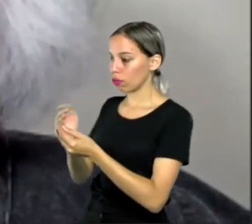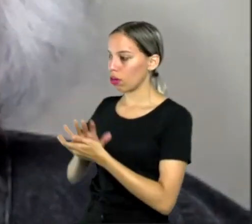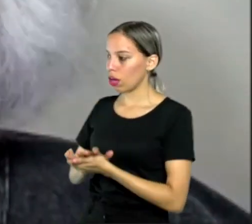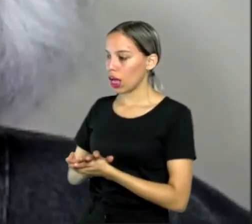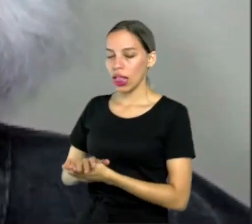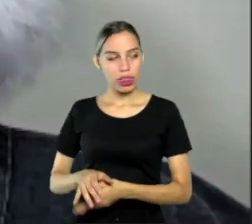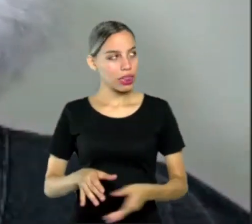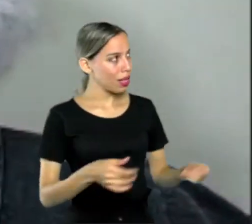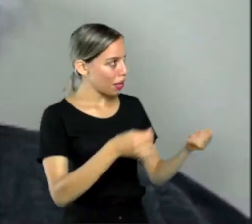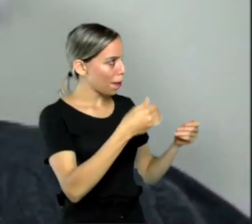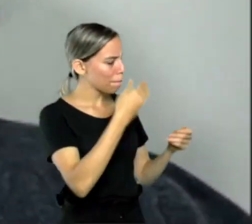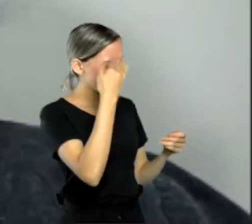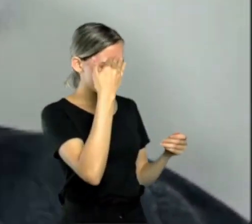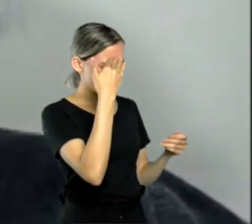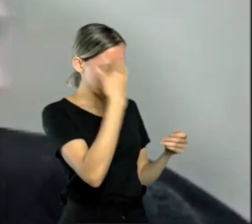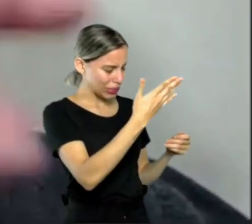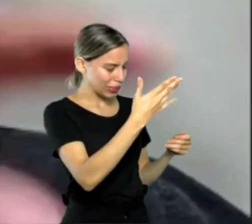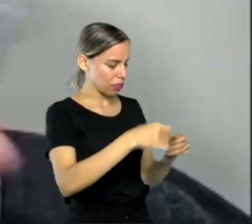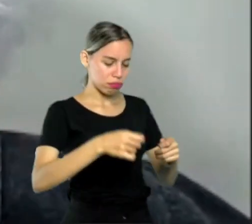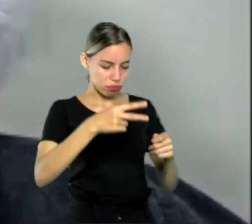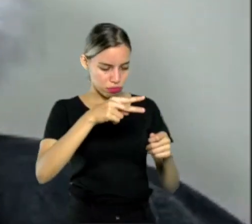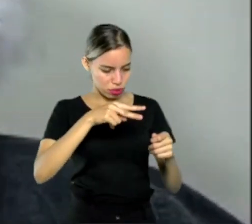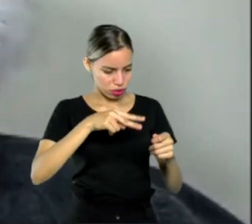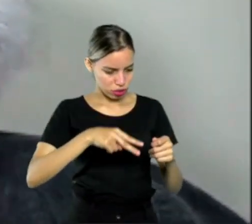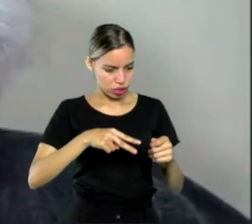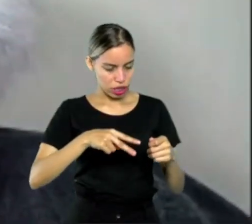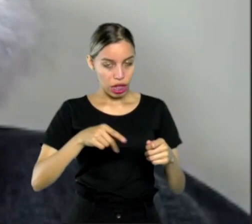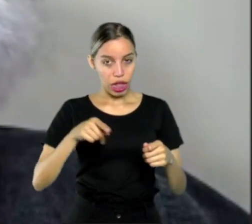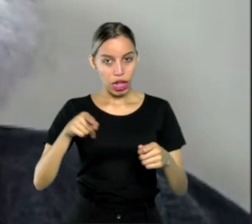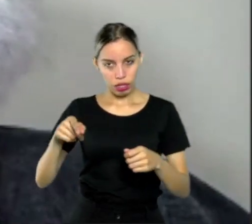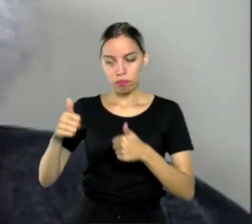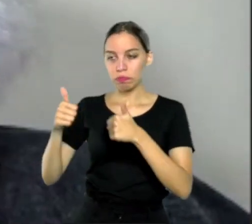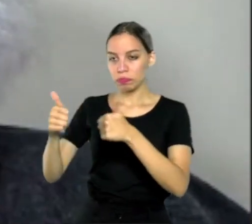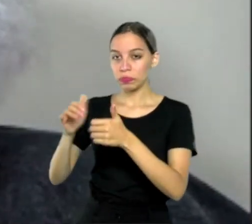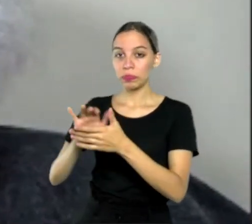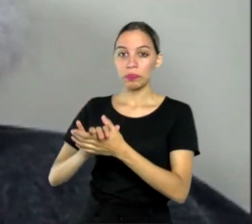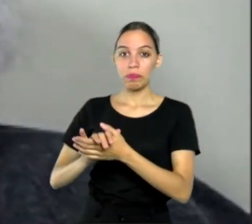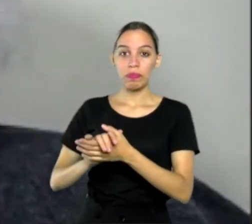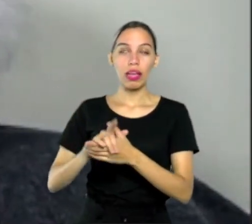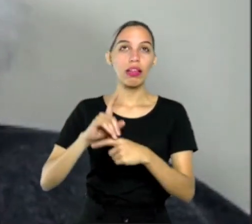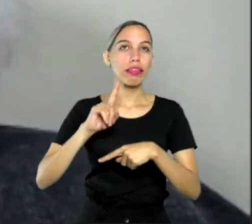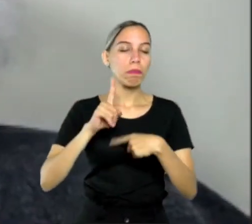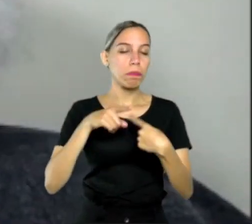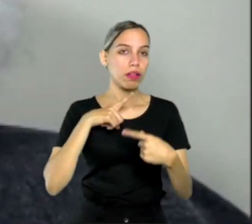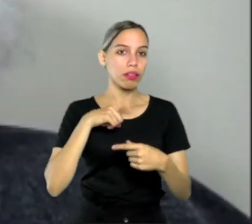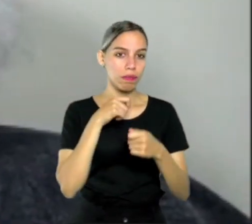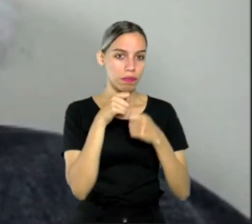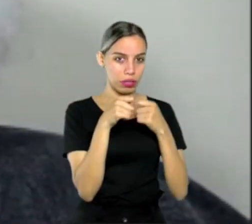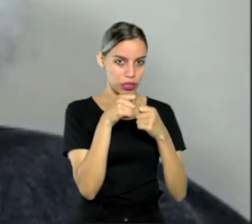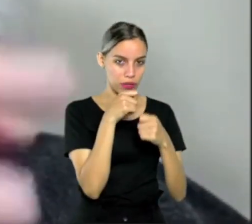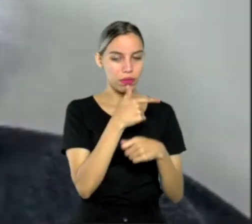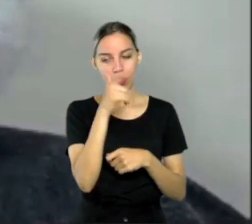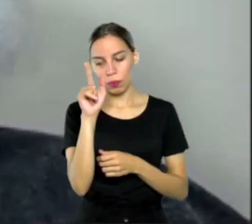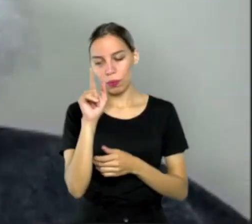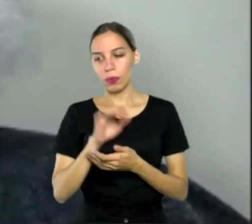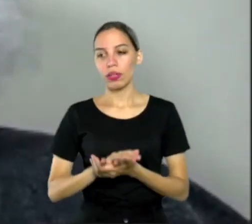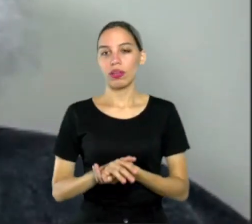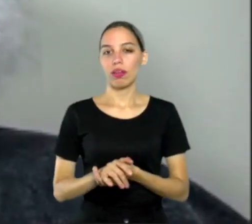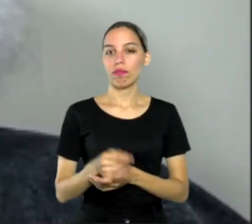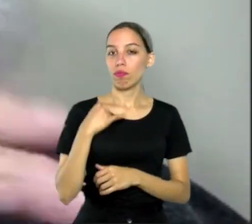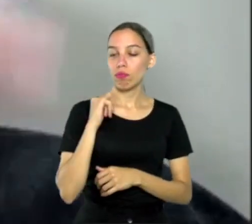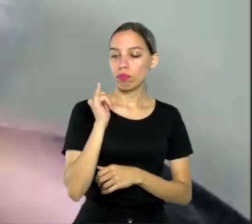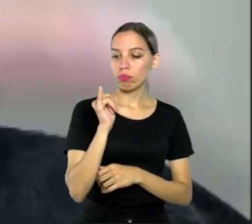já estava escrevendo, dei uma entrevista na internet, acho que num site chamado Simplíssimo, e eu contei essa